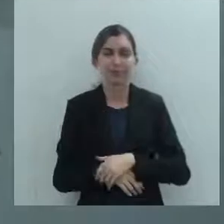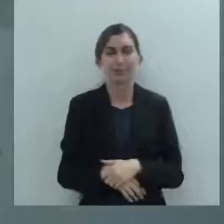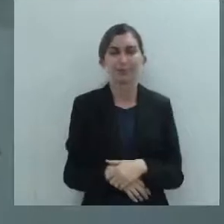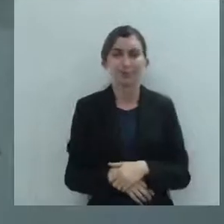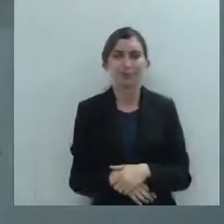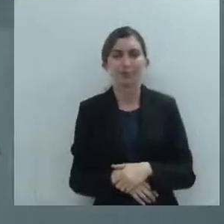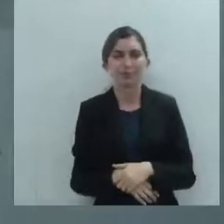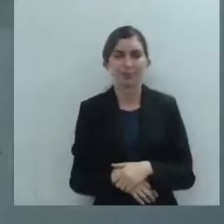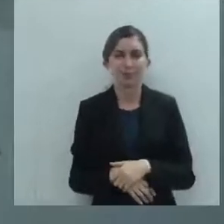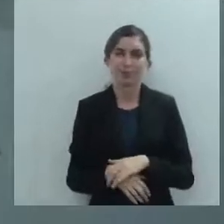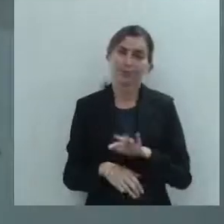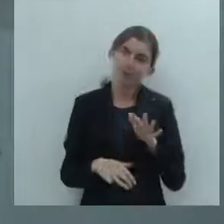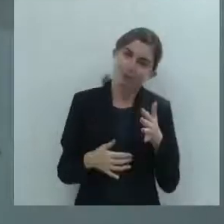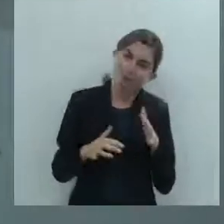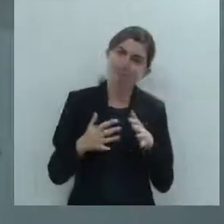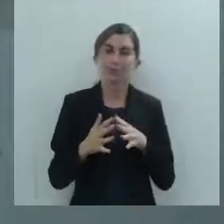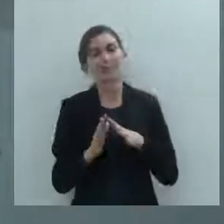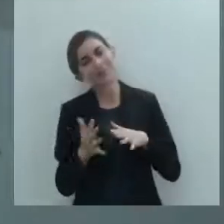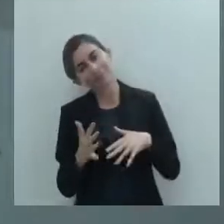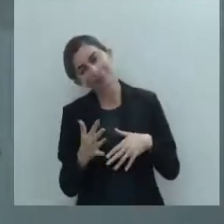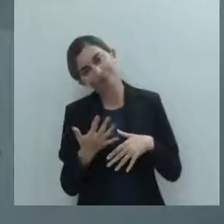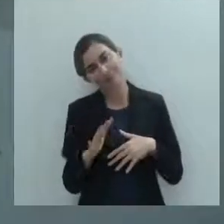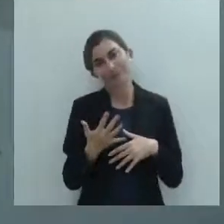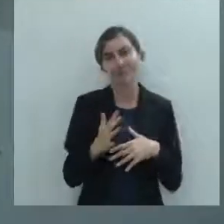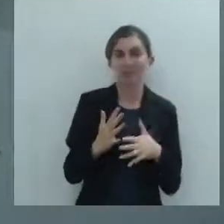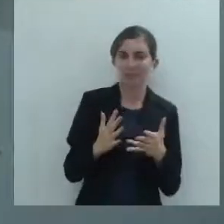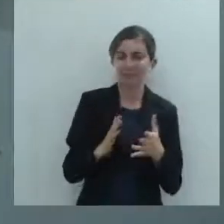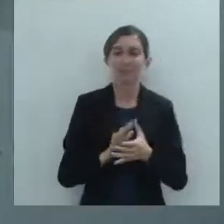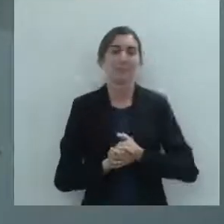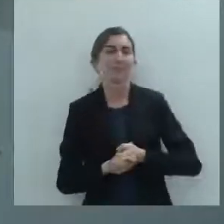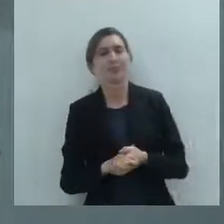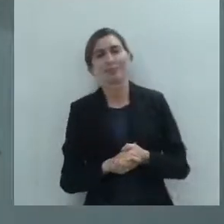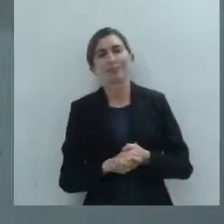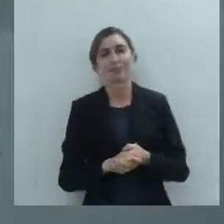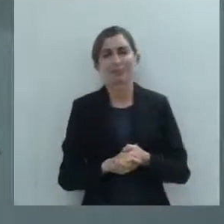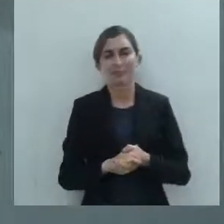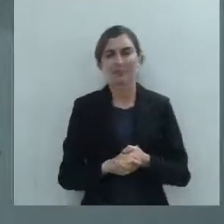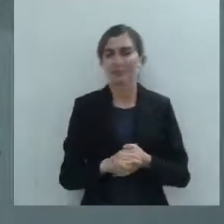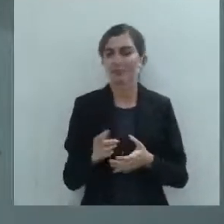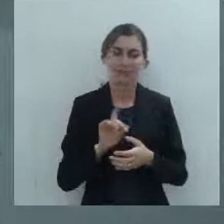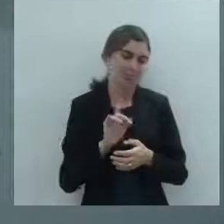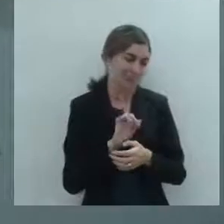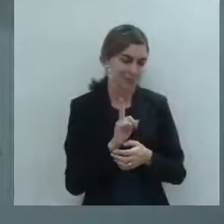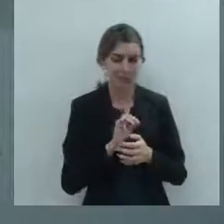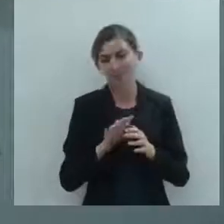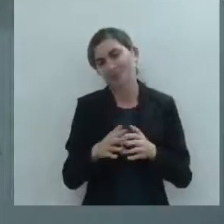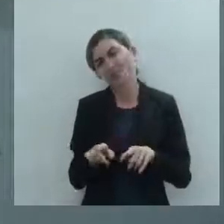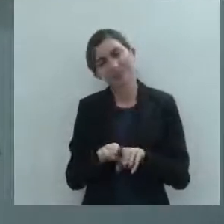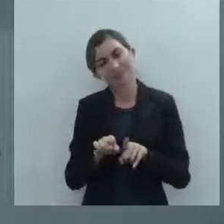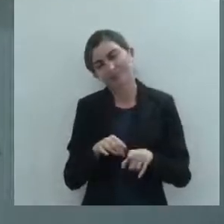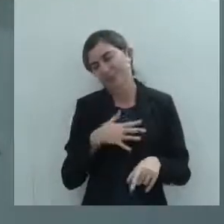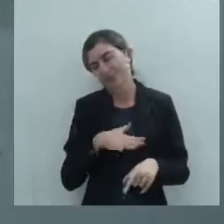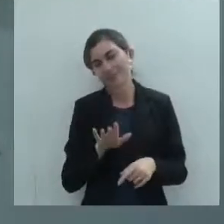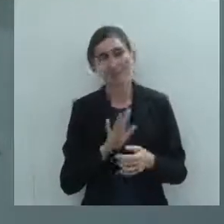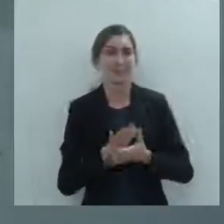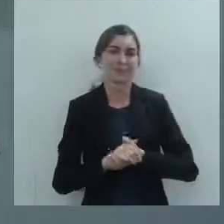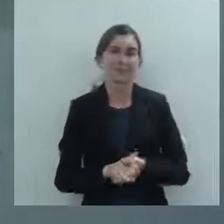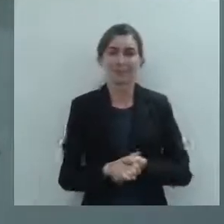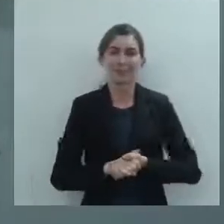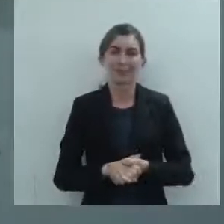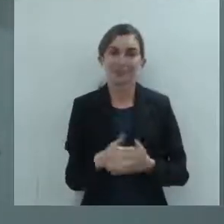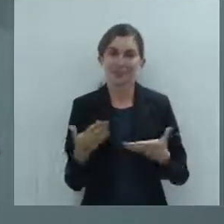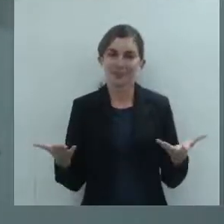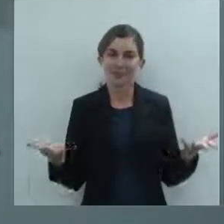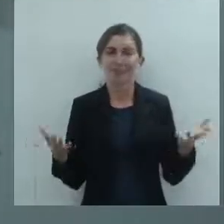gosto de Roberto Carlos também massa meio mais ou menos né é mais chegado No forrozinho também não galera aí